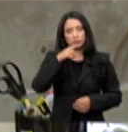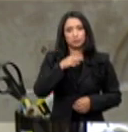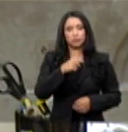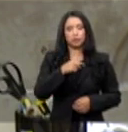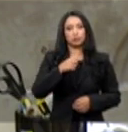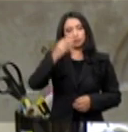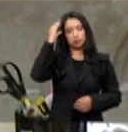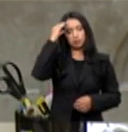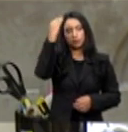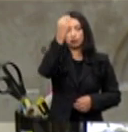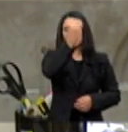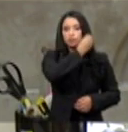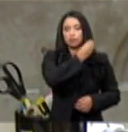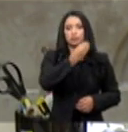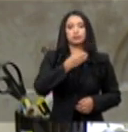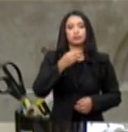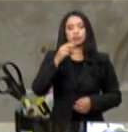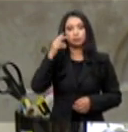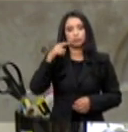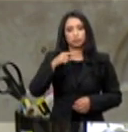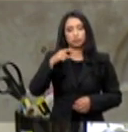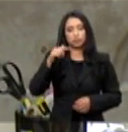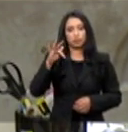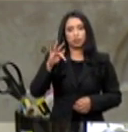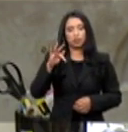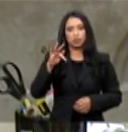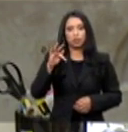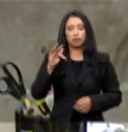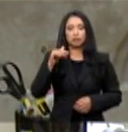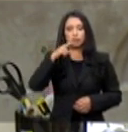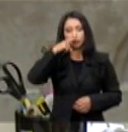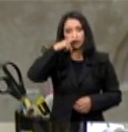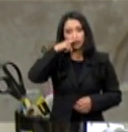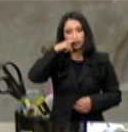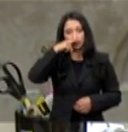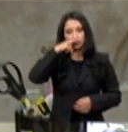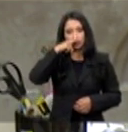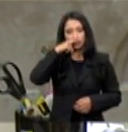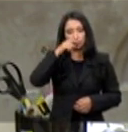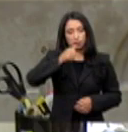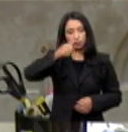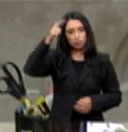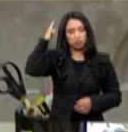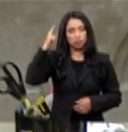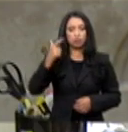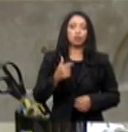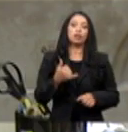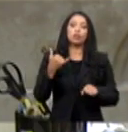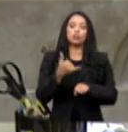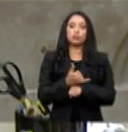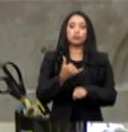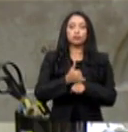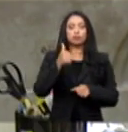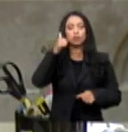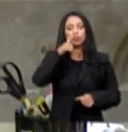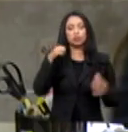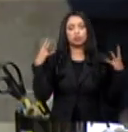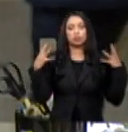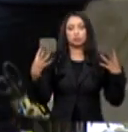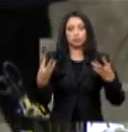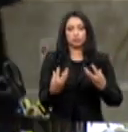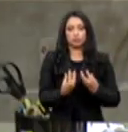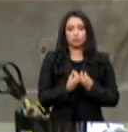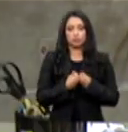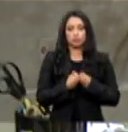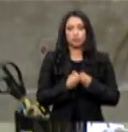Weber, Roberto Barroso, Edson Fachin e Alexandre de Moraes. Ausentes, justificadamente, a senhora ministra Carmen Lúcia e, por motivo